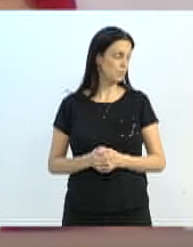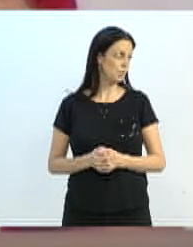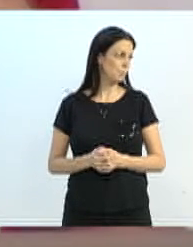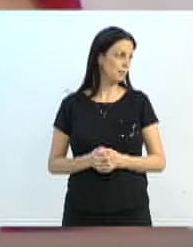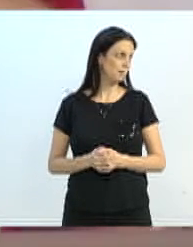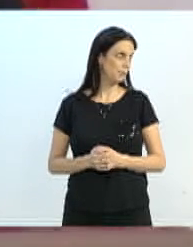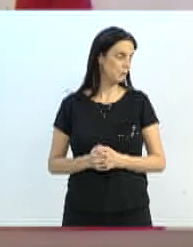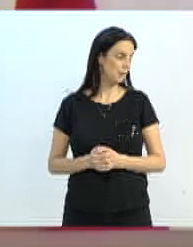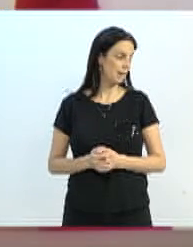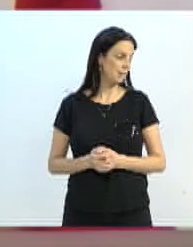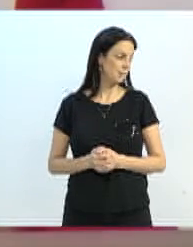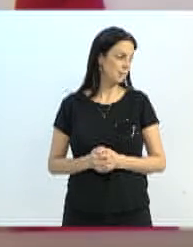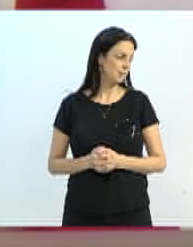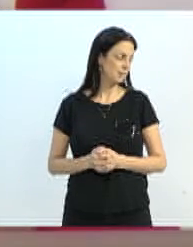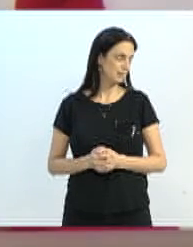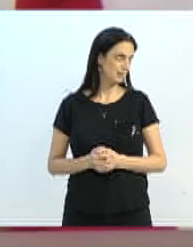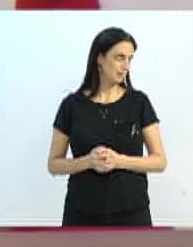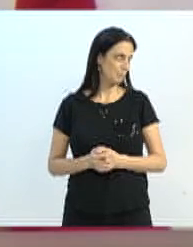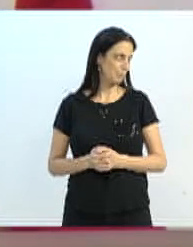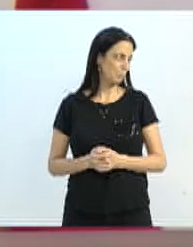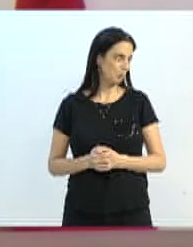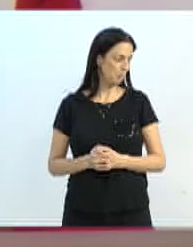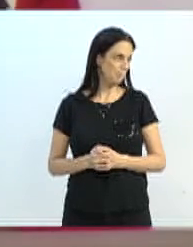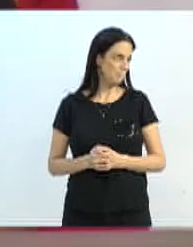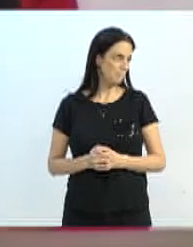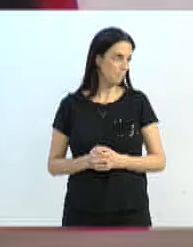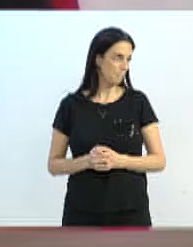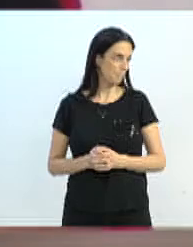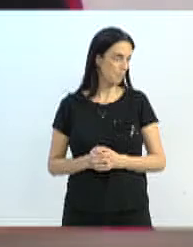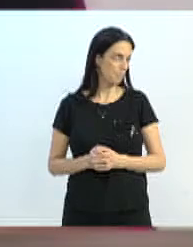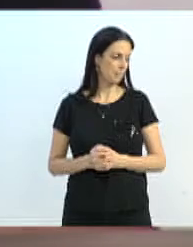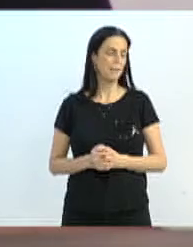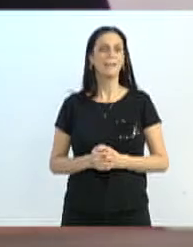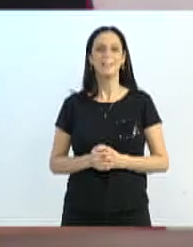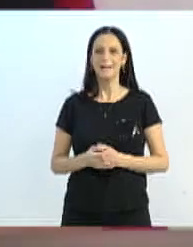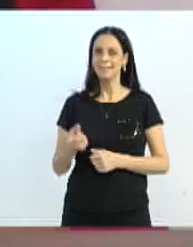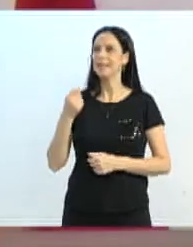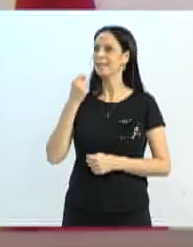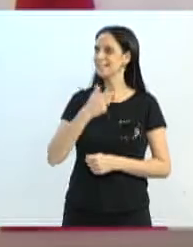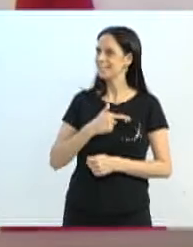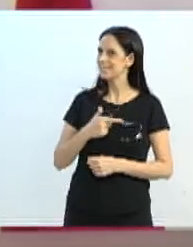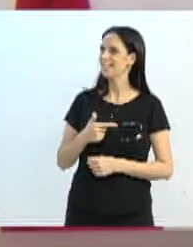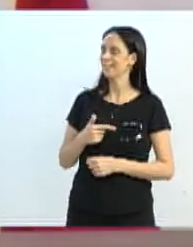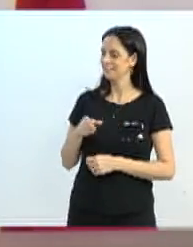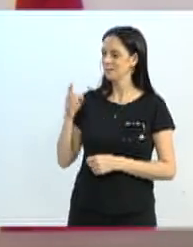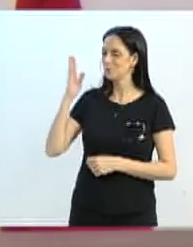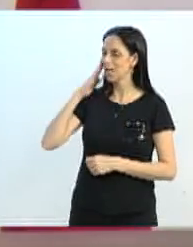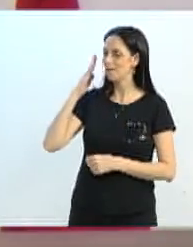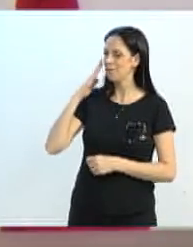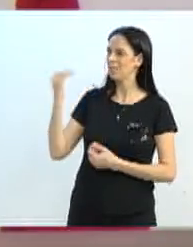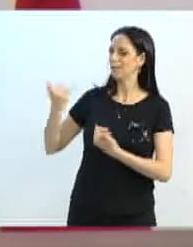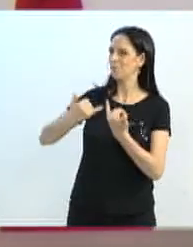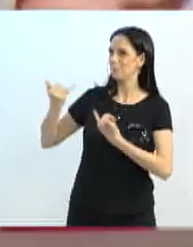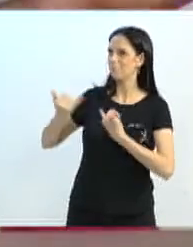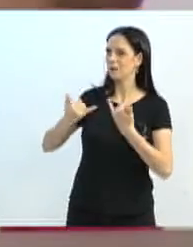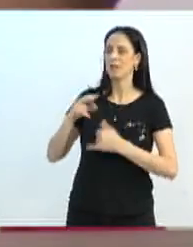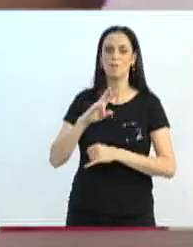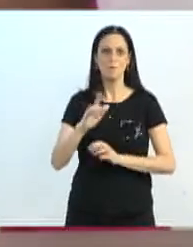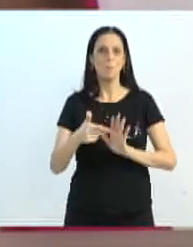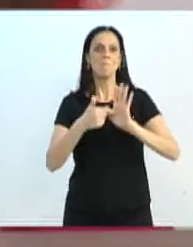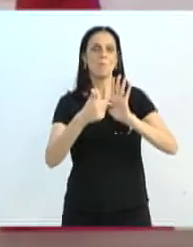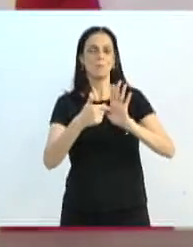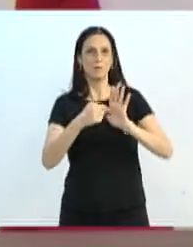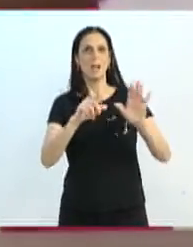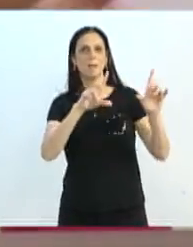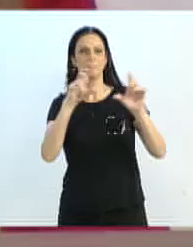Eu sabia que Vossa Excelência ia falar sobre a imprensa. Parece que eu adivinhava isso, por isso que trouxe fonte de diversos veículos de comunicação. Porque se eu trouxesse só da